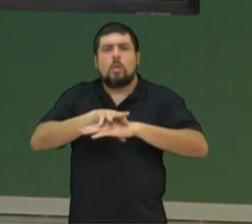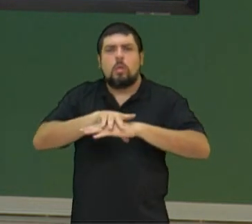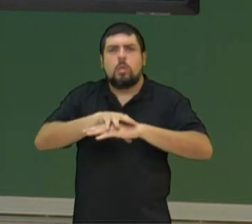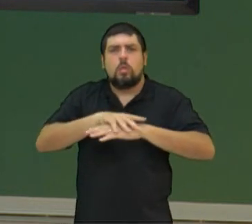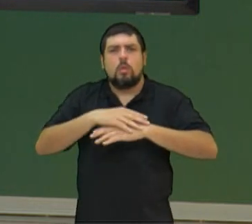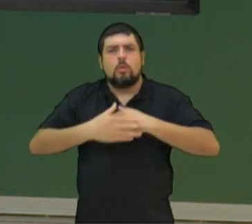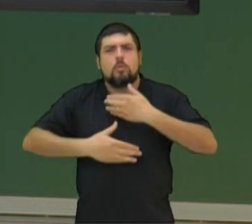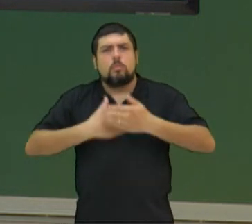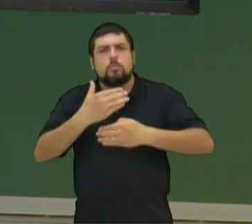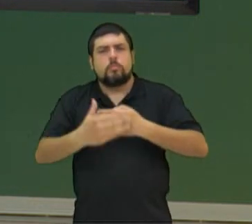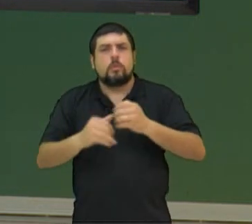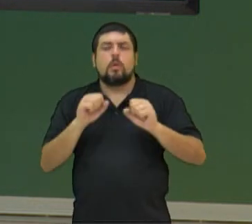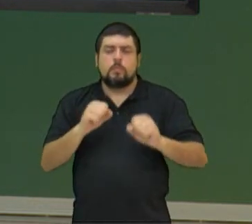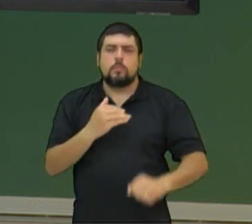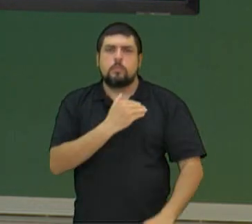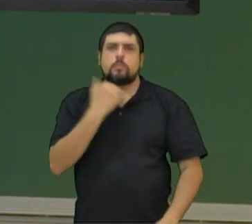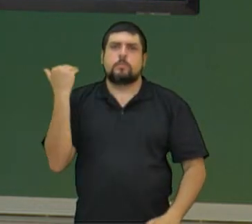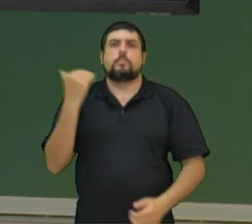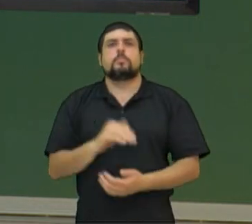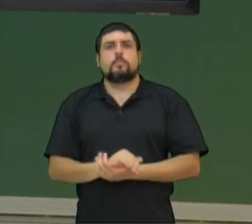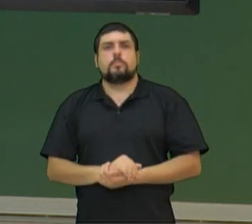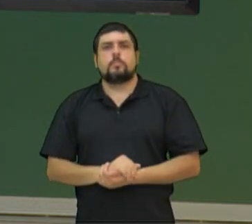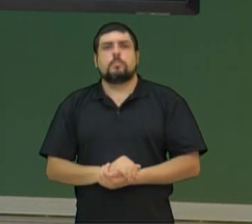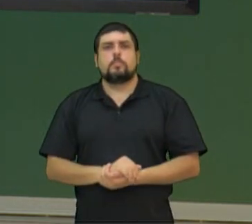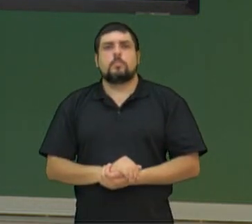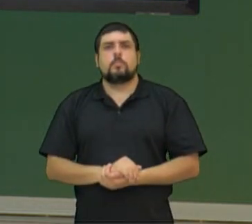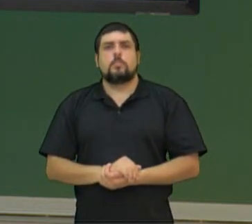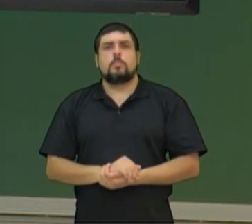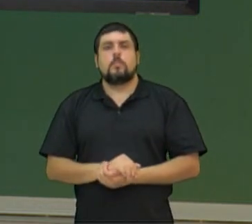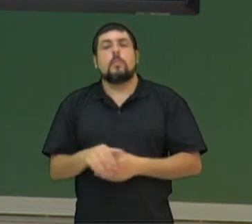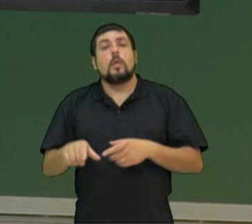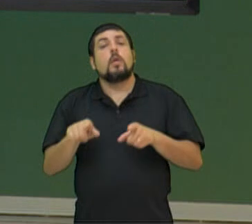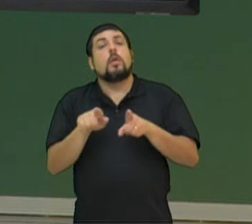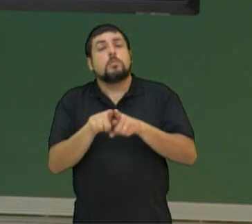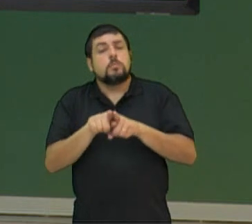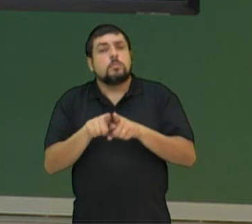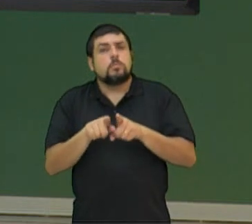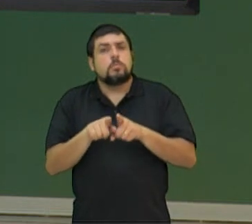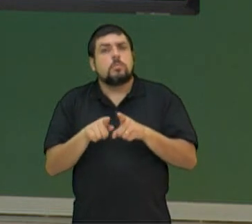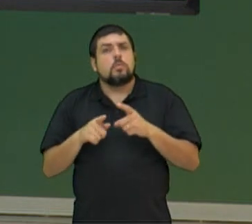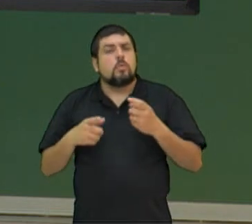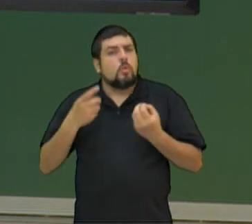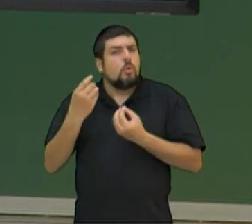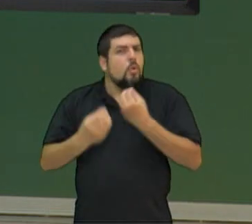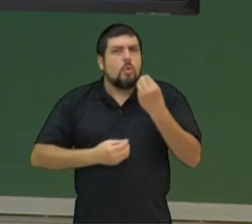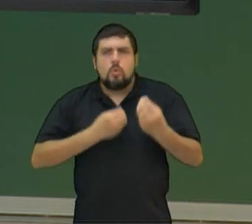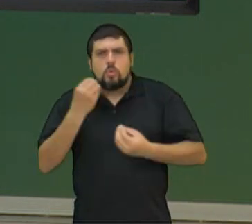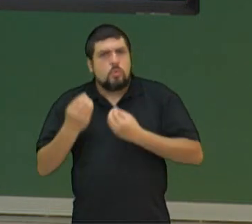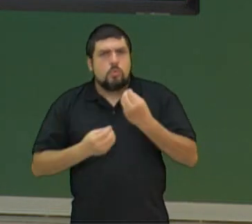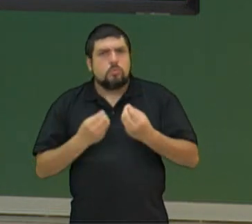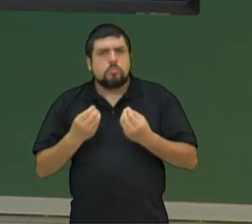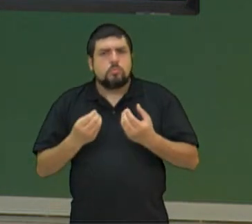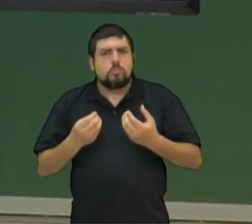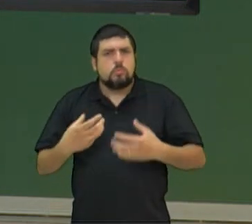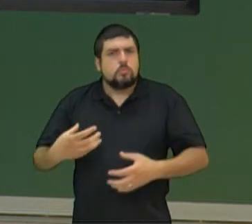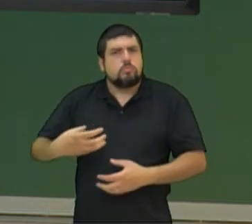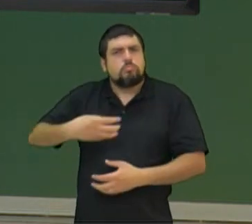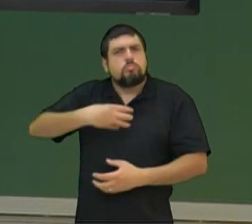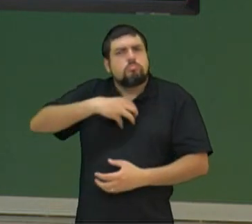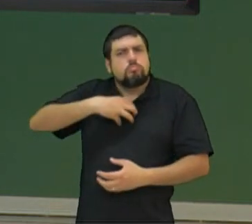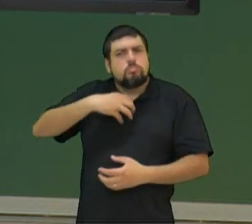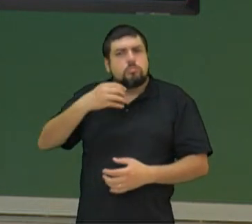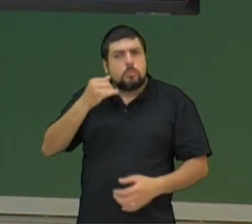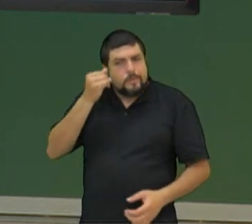até levá-la à morte, tá? E que formas a gente pode, né, pôr em prática, que atitudes que vão nos